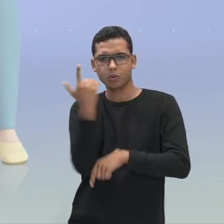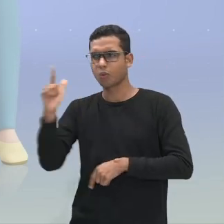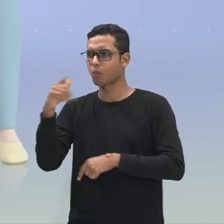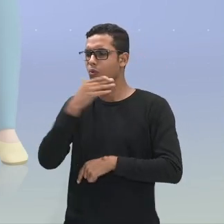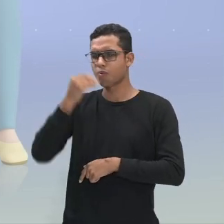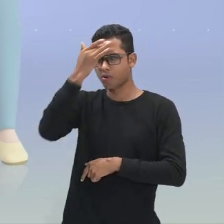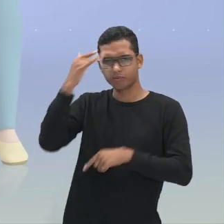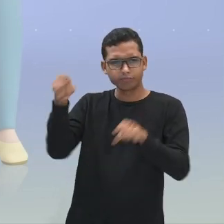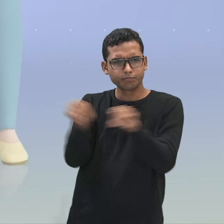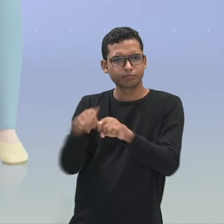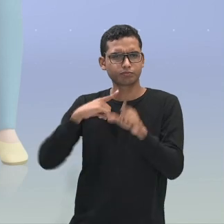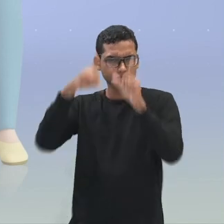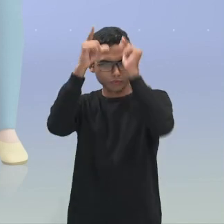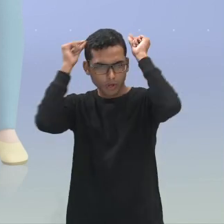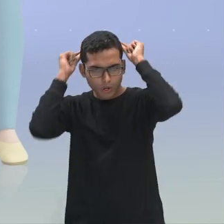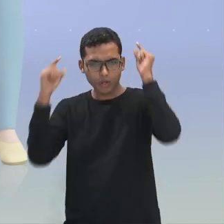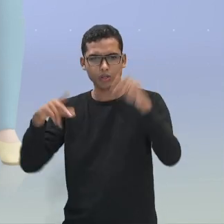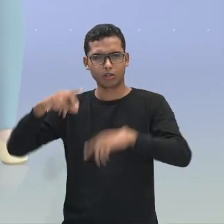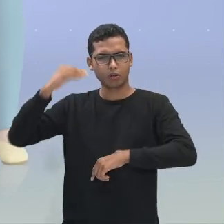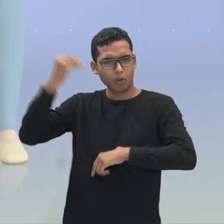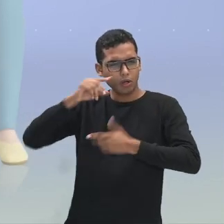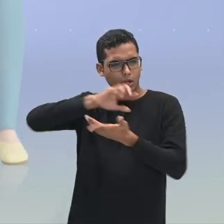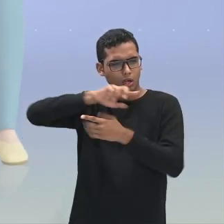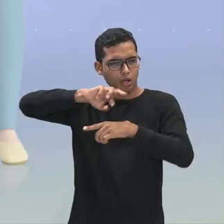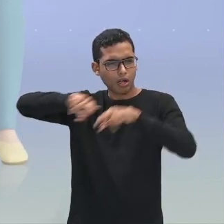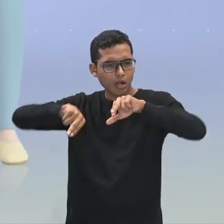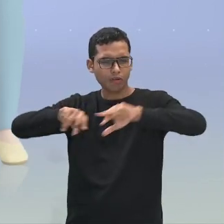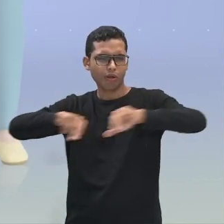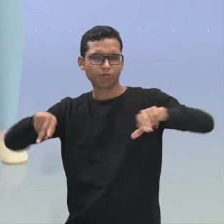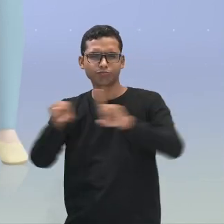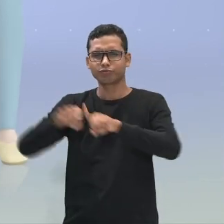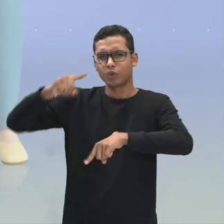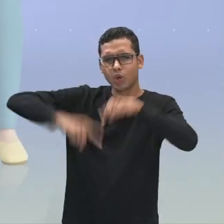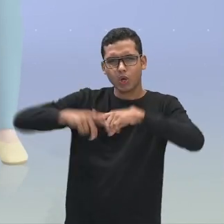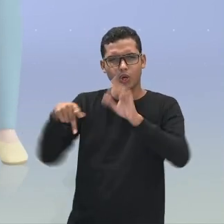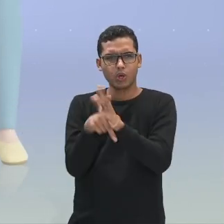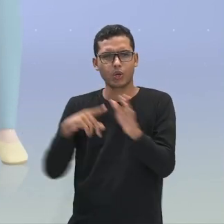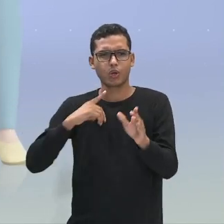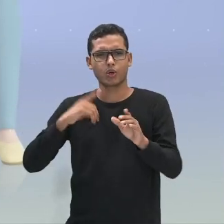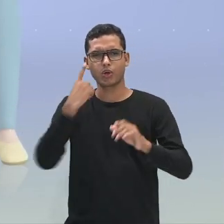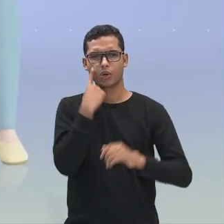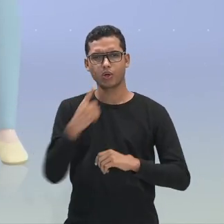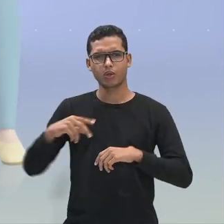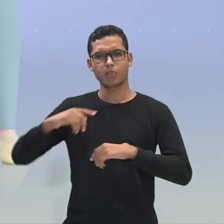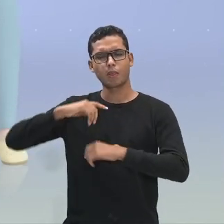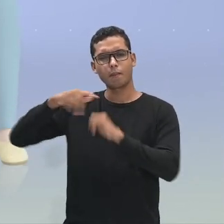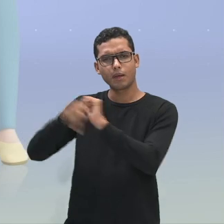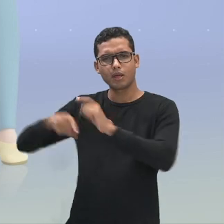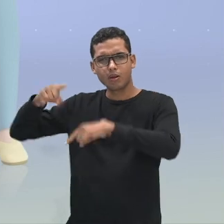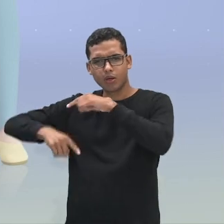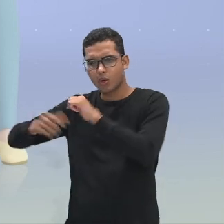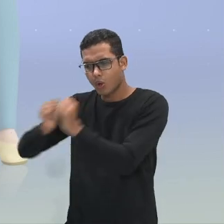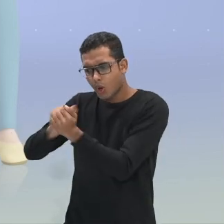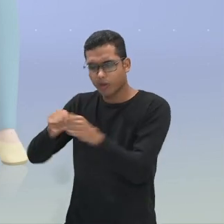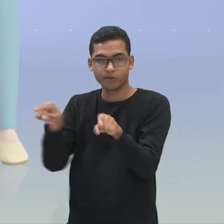e realizou experimentos com diversos materiais, expandindo o entendimento sobre a eletrização por atrito e por